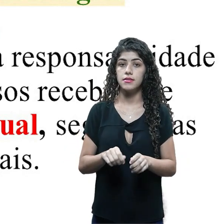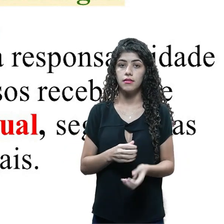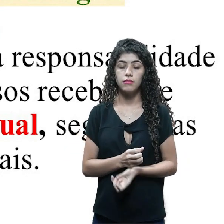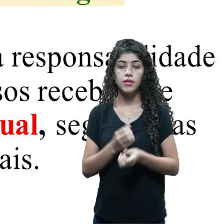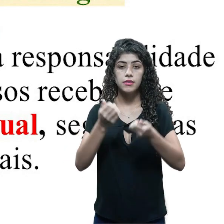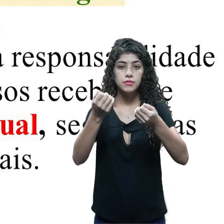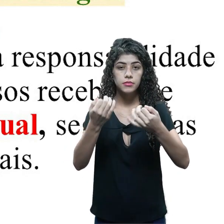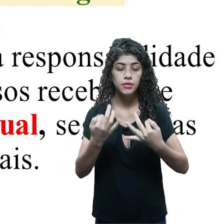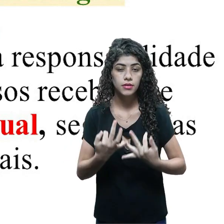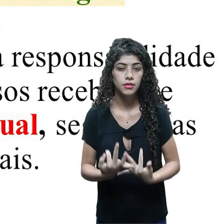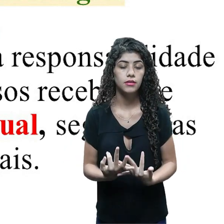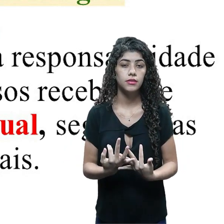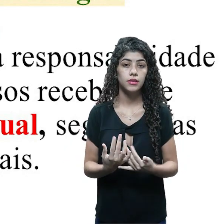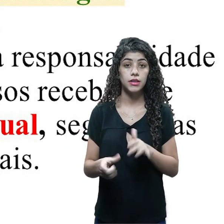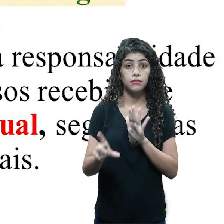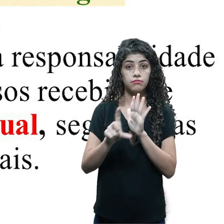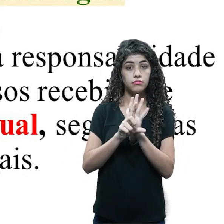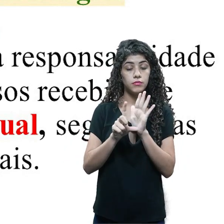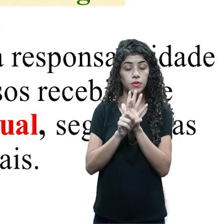legalmente por toda